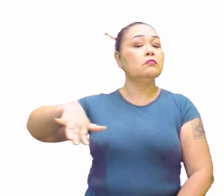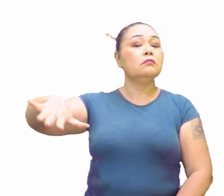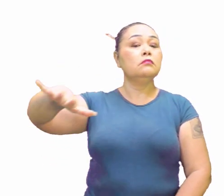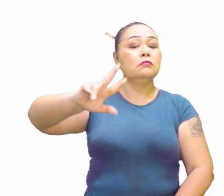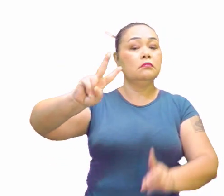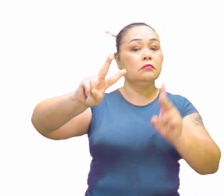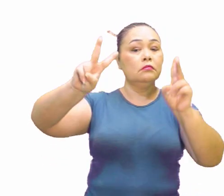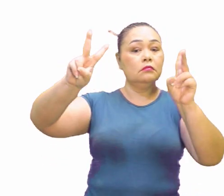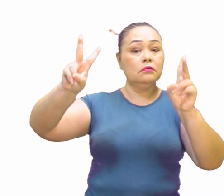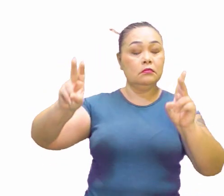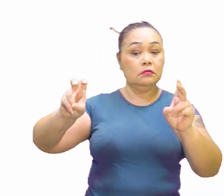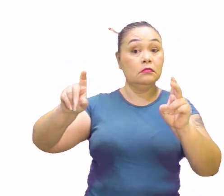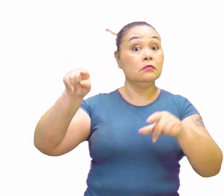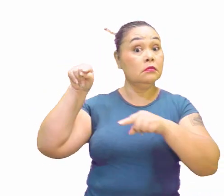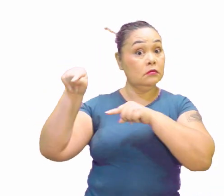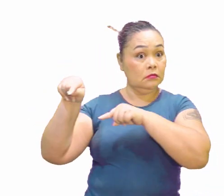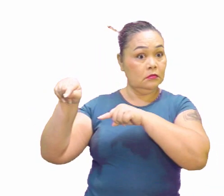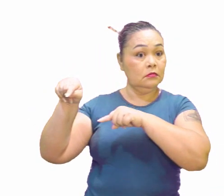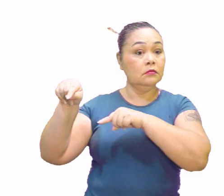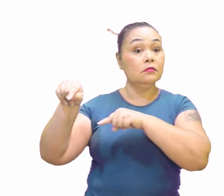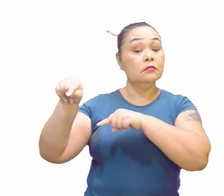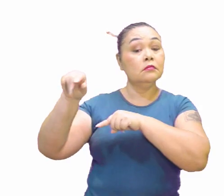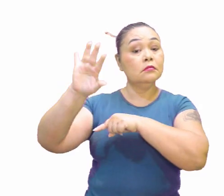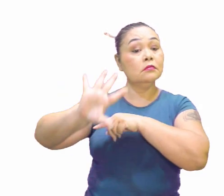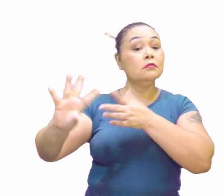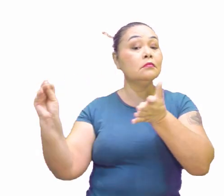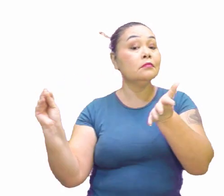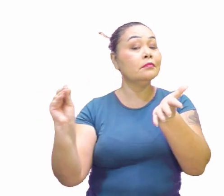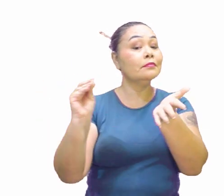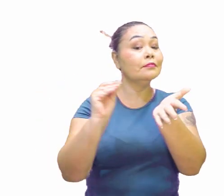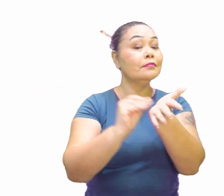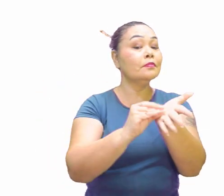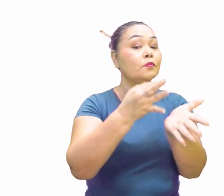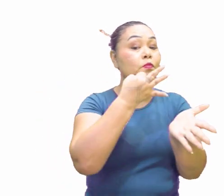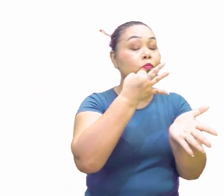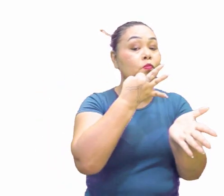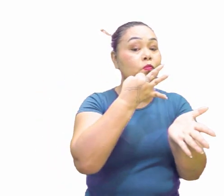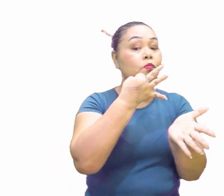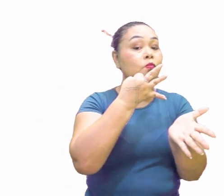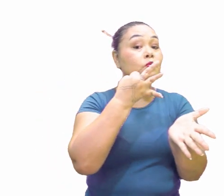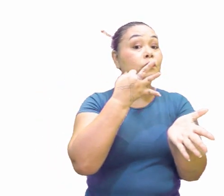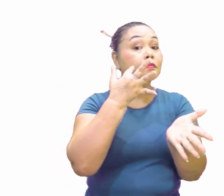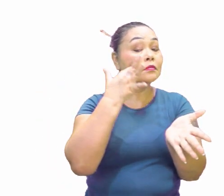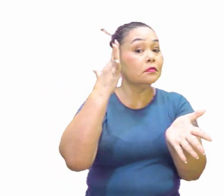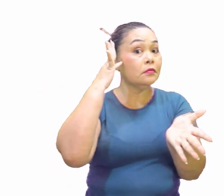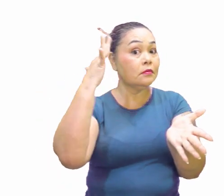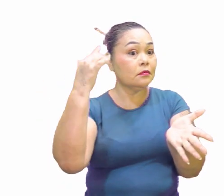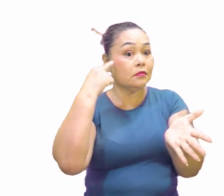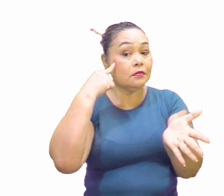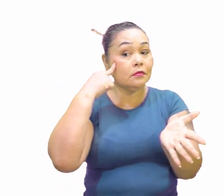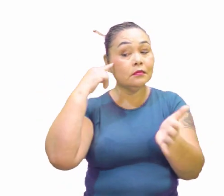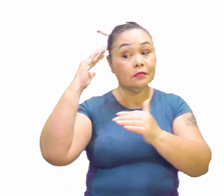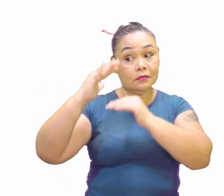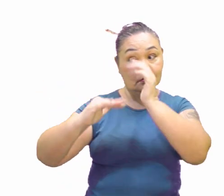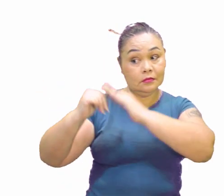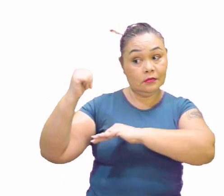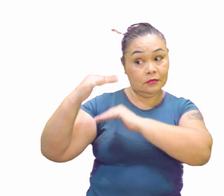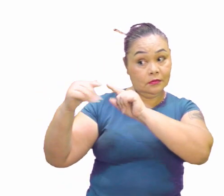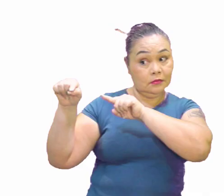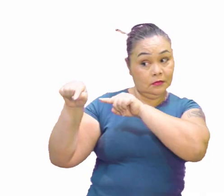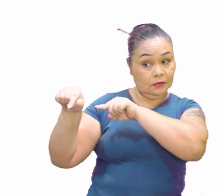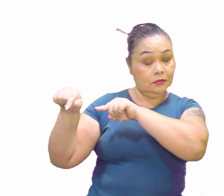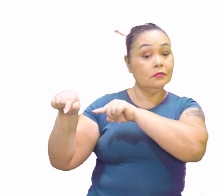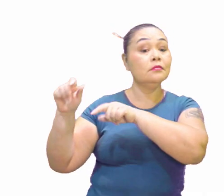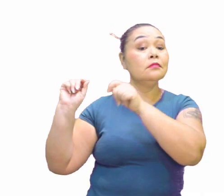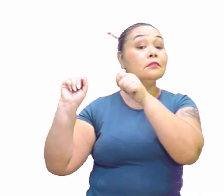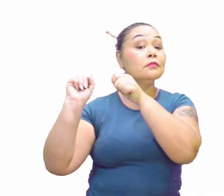dentro daquele assunto, dessa forma, ilustrar o argumento com a opinião, teoria de um especialista